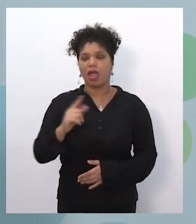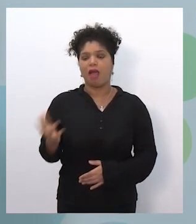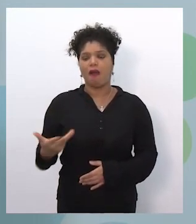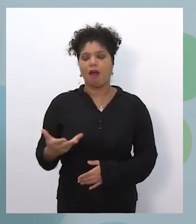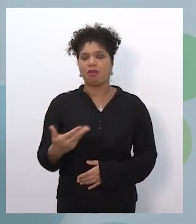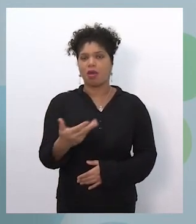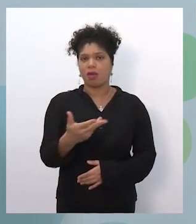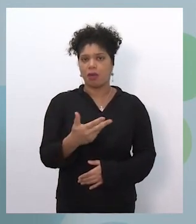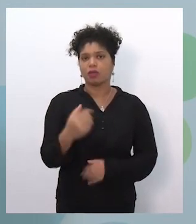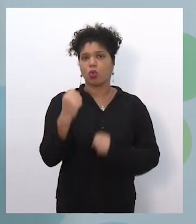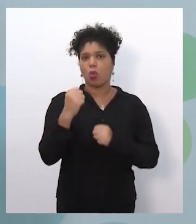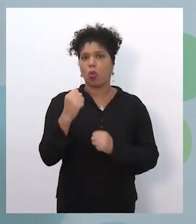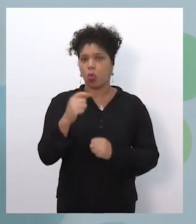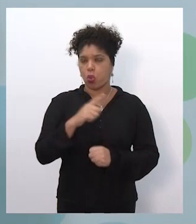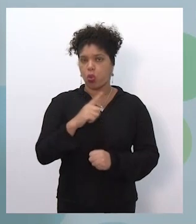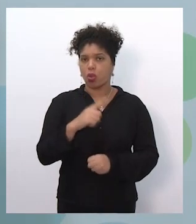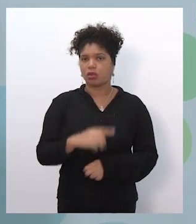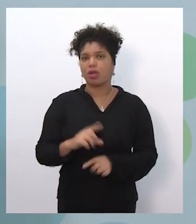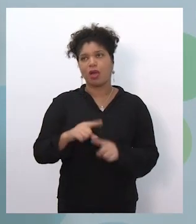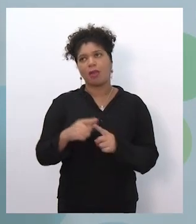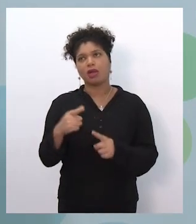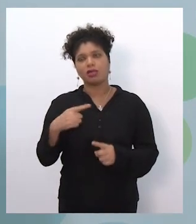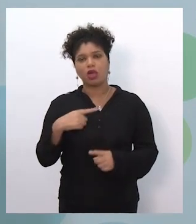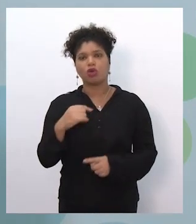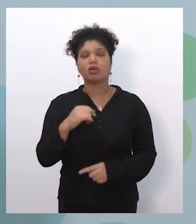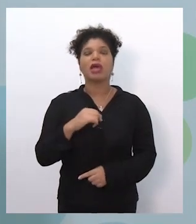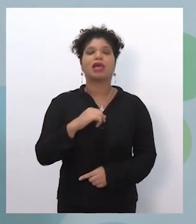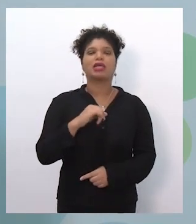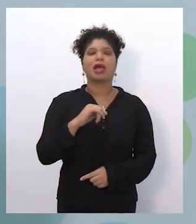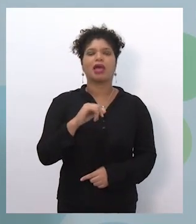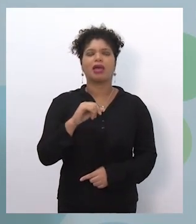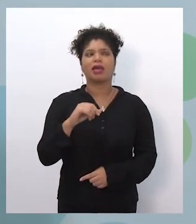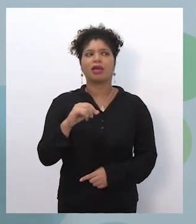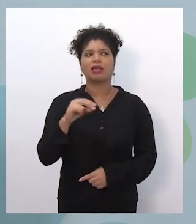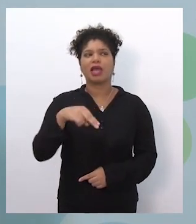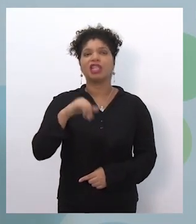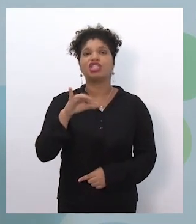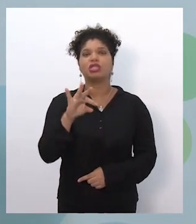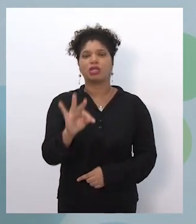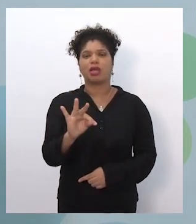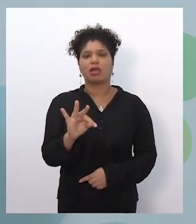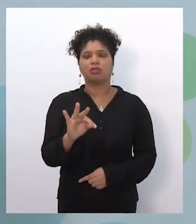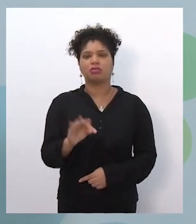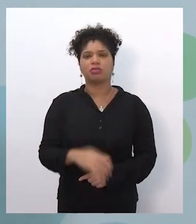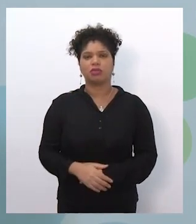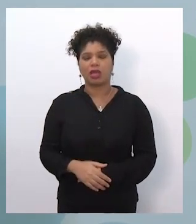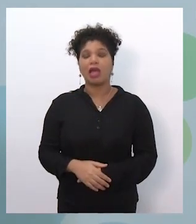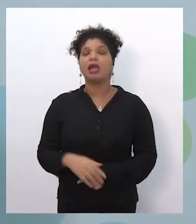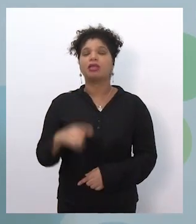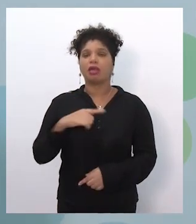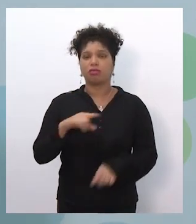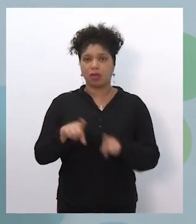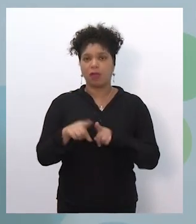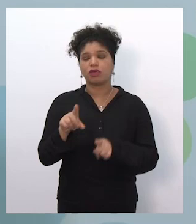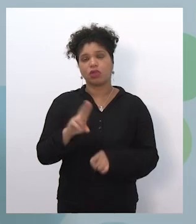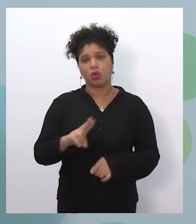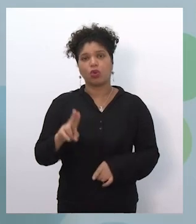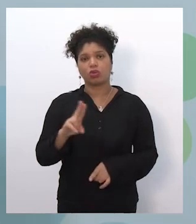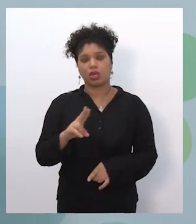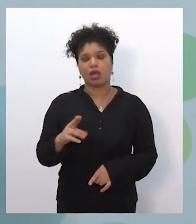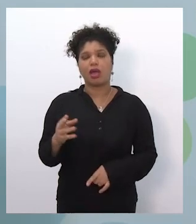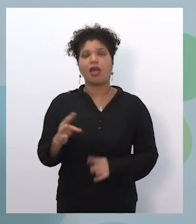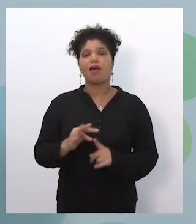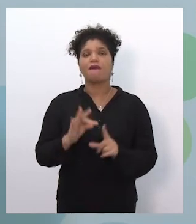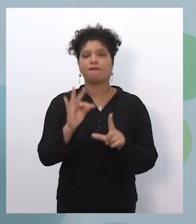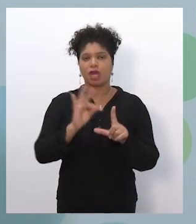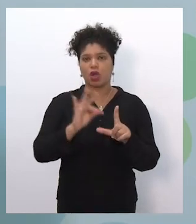bacana, tá? Mas também tem a linha da AMD também. Então, você vai vendo sempre a frequência, né? Você tem a frequência